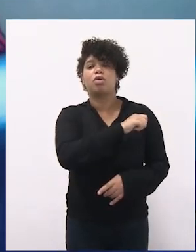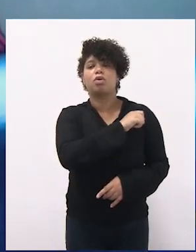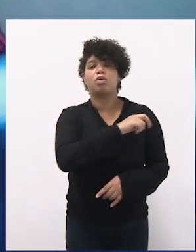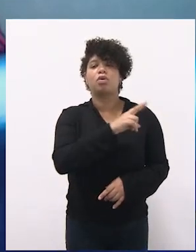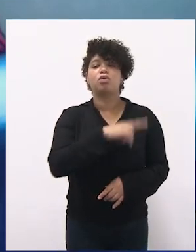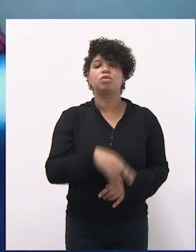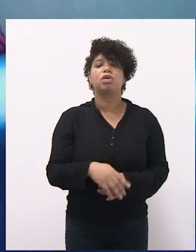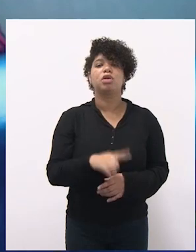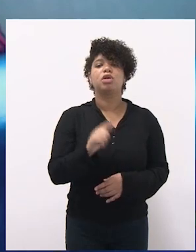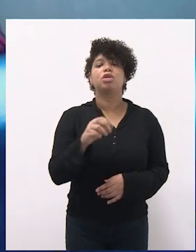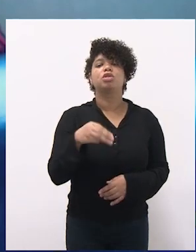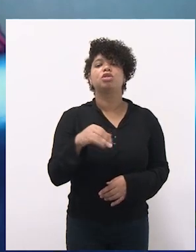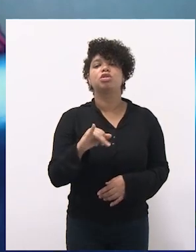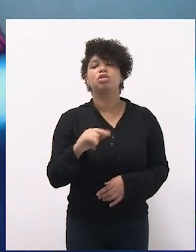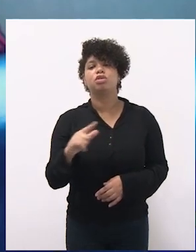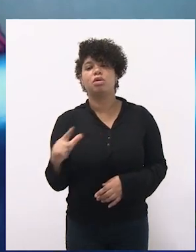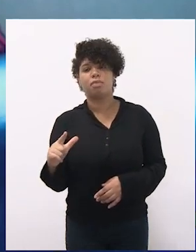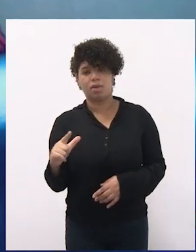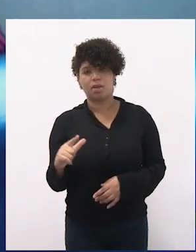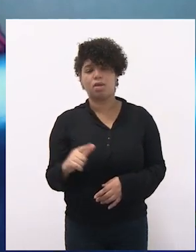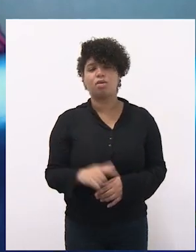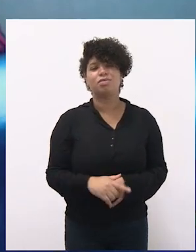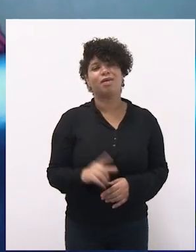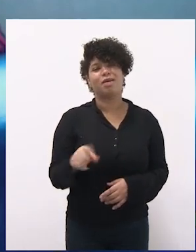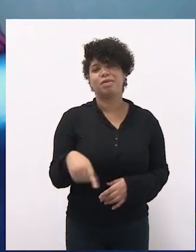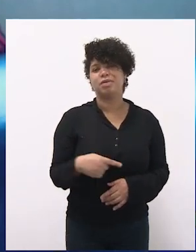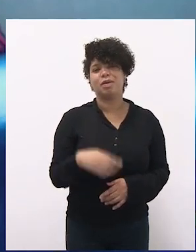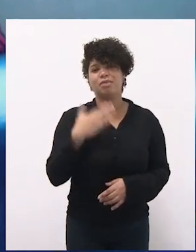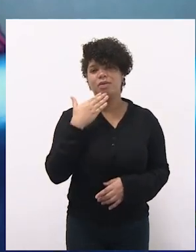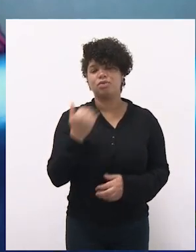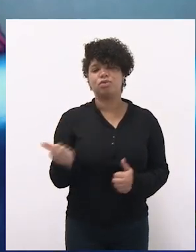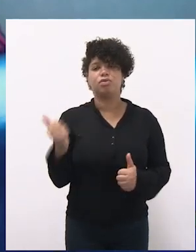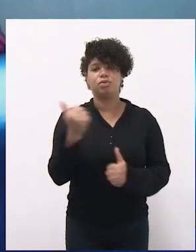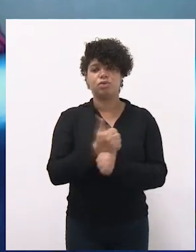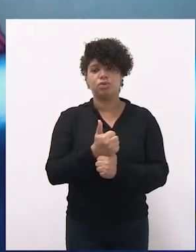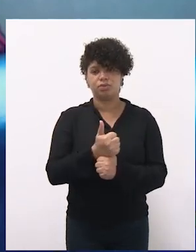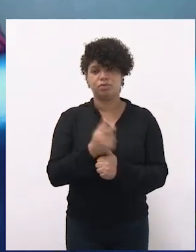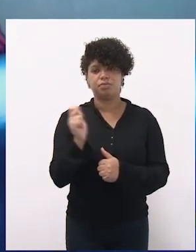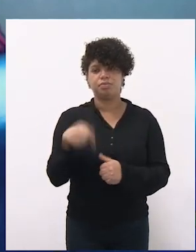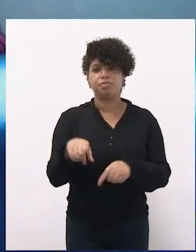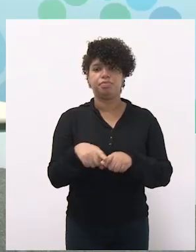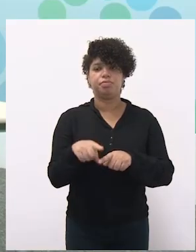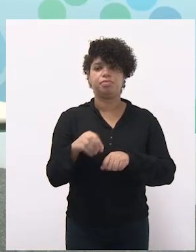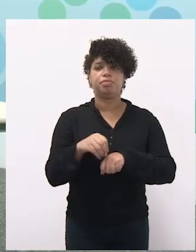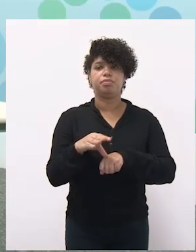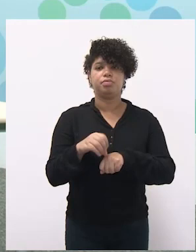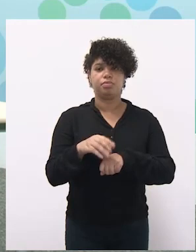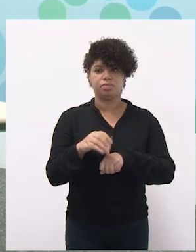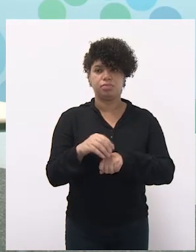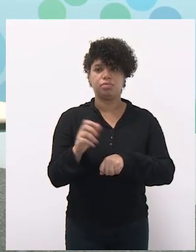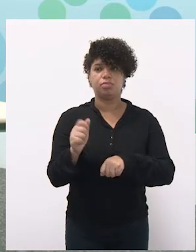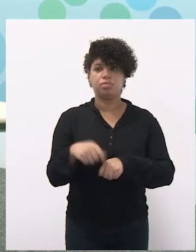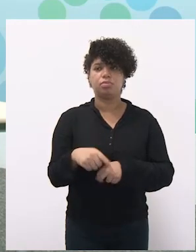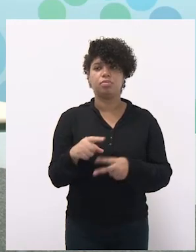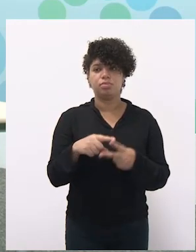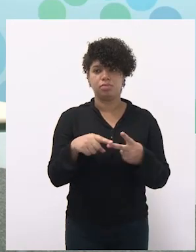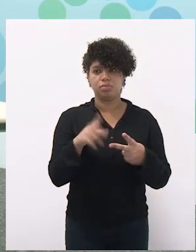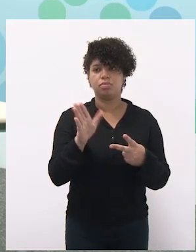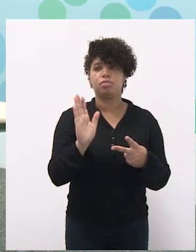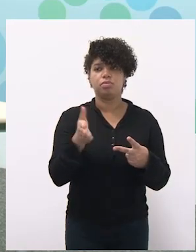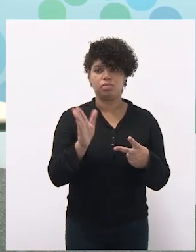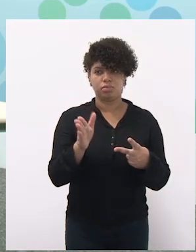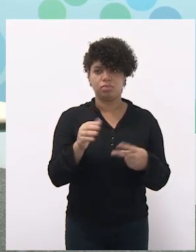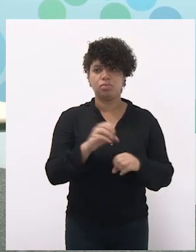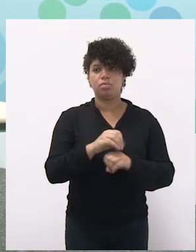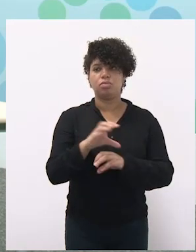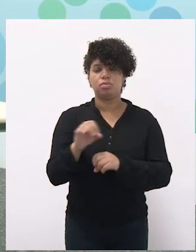um Gmail em vez de usar a conta institucional. Então, uma outra forma também, Giovani, de fazer, além das duas que você já ensinou, que é